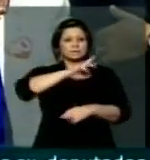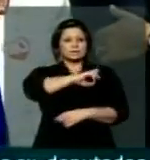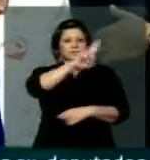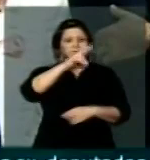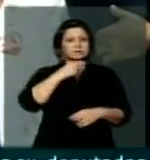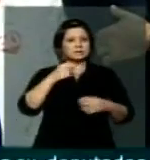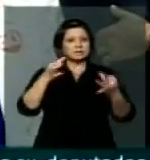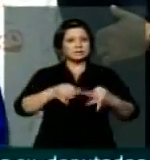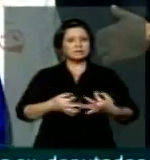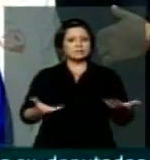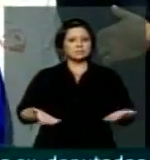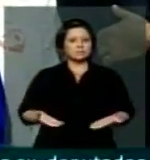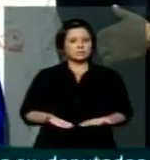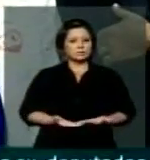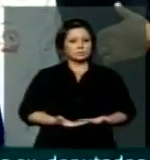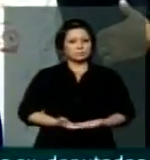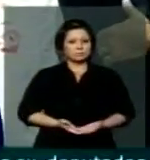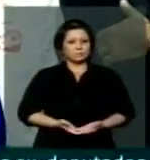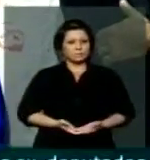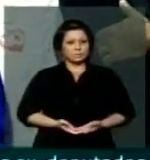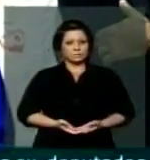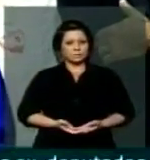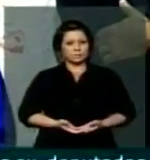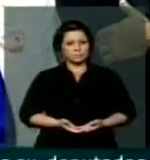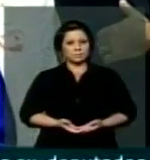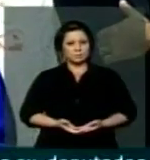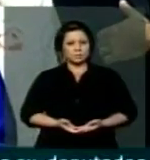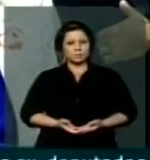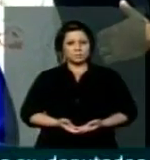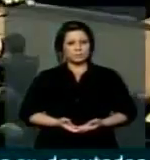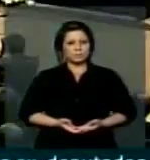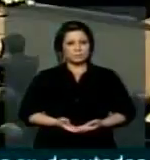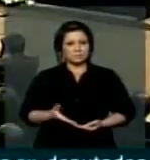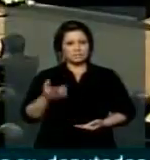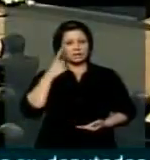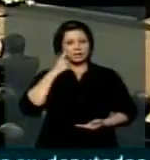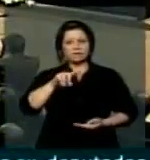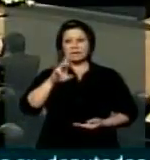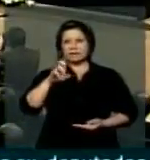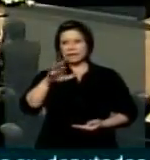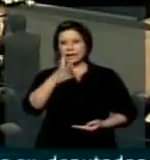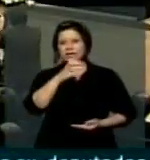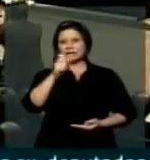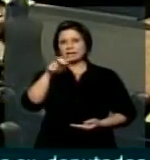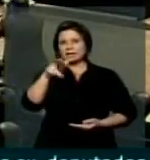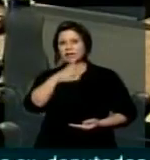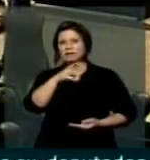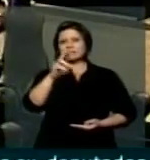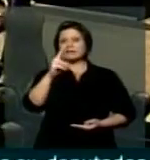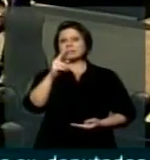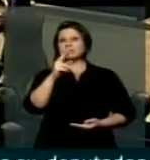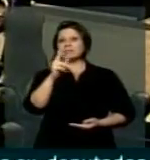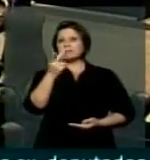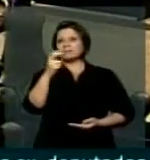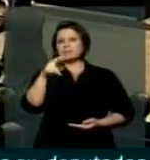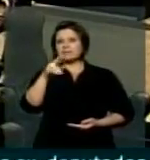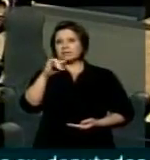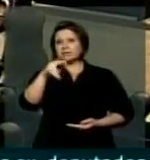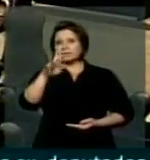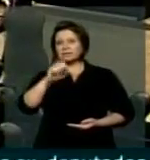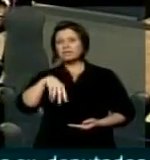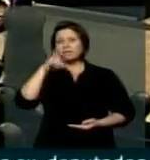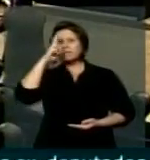responsabilidade muito gigante. Renata, dona Ana, presidente Henrique, me vejo